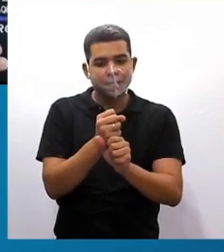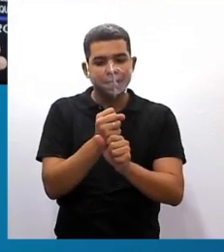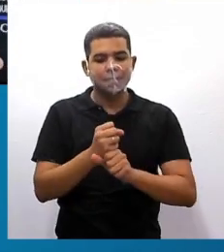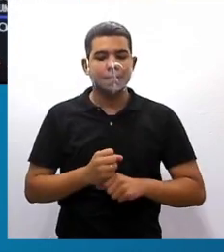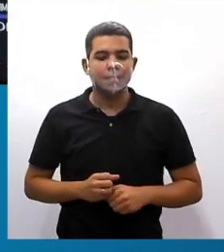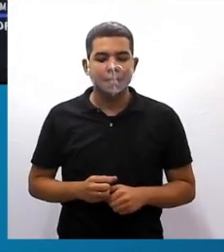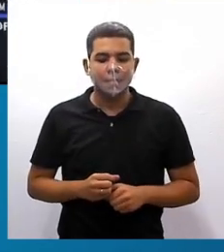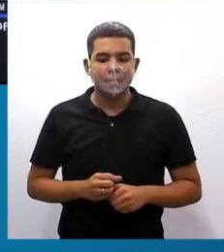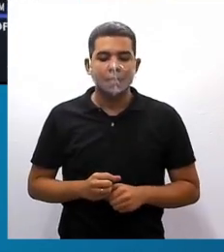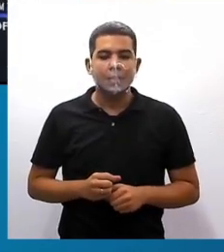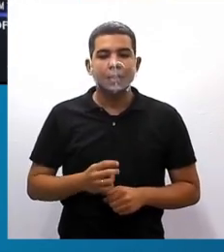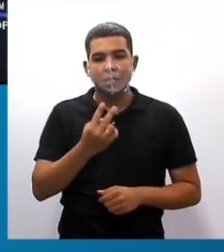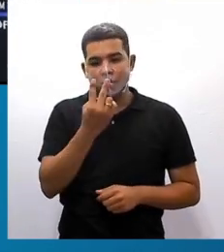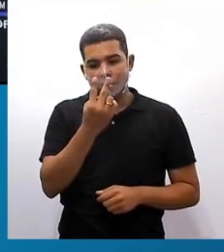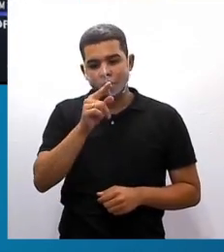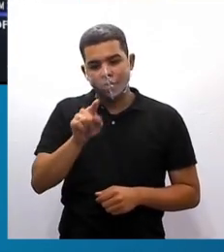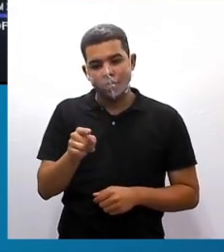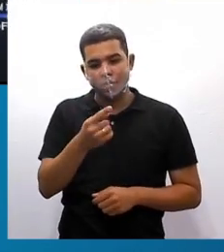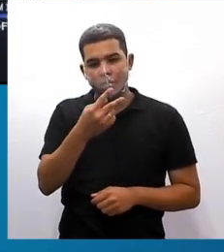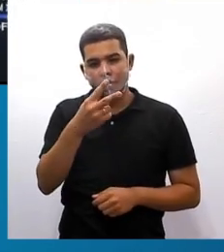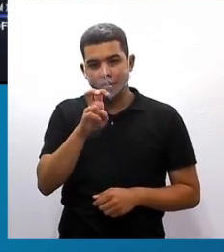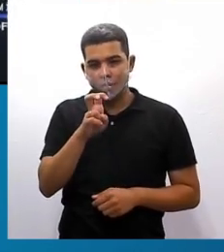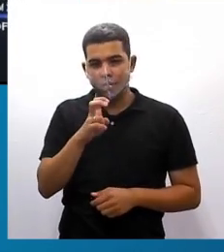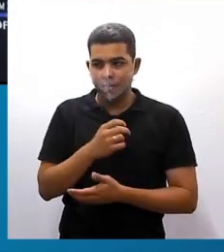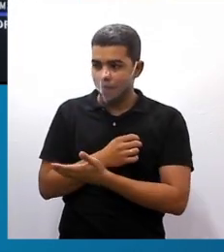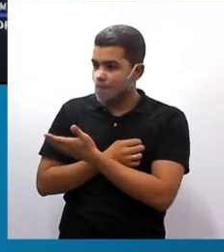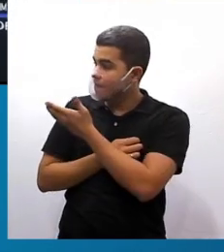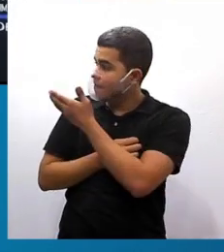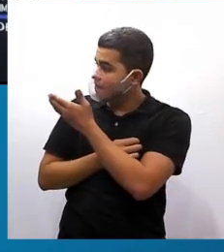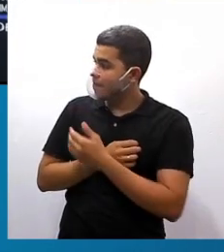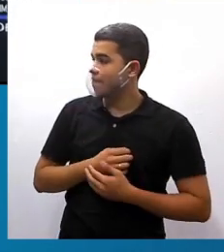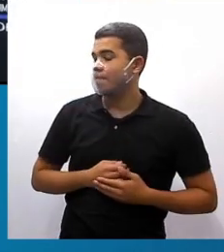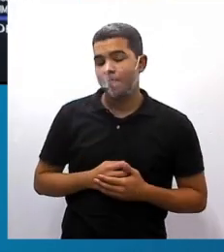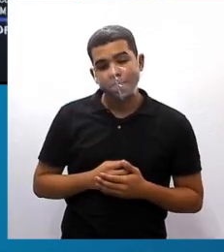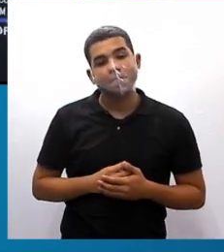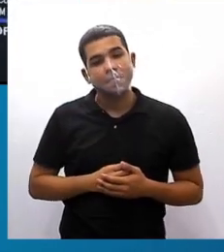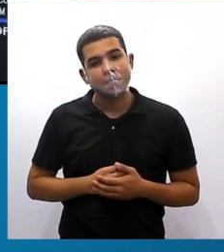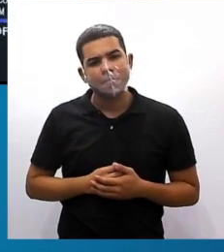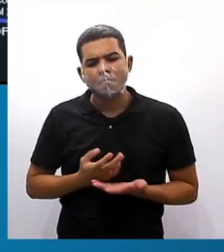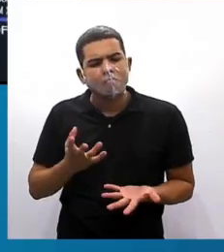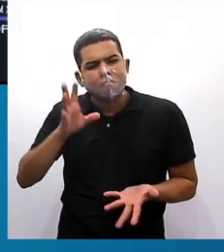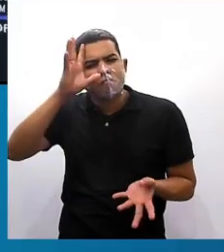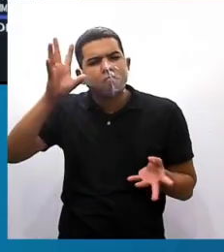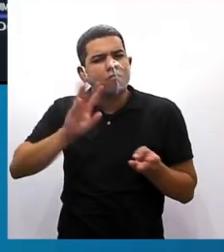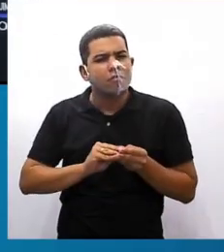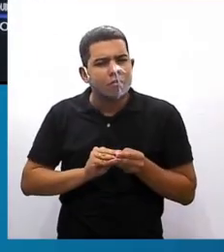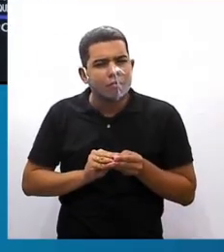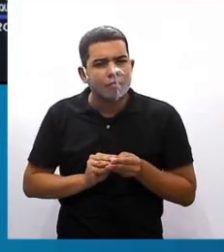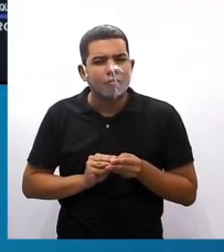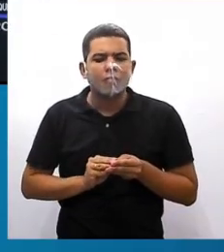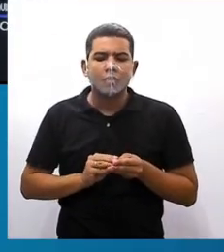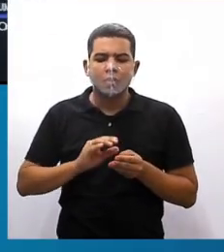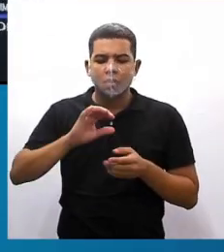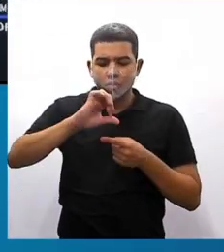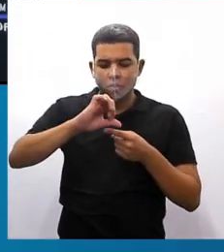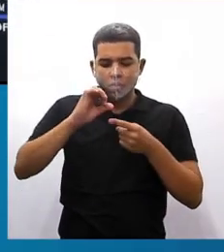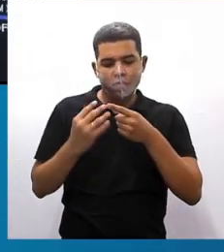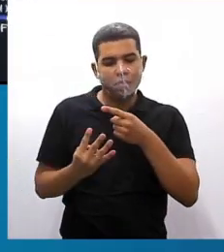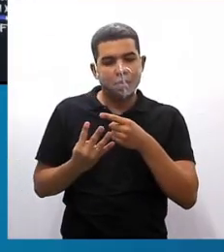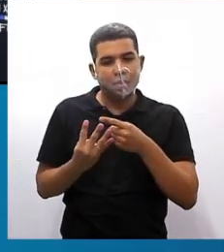9 dividido por 4 vai dar 2,25. O que isso quer dizer? Que 9